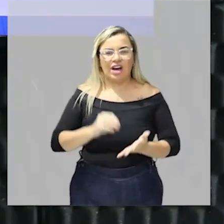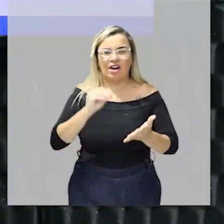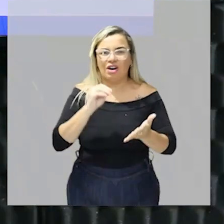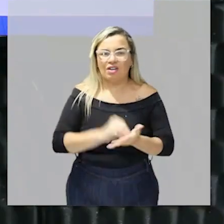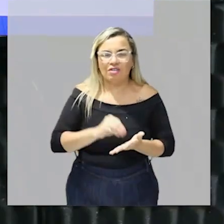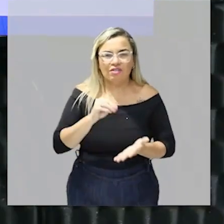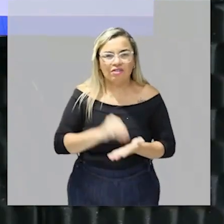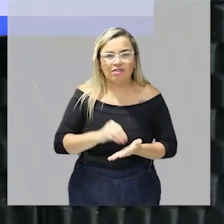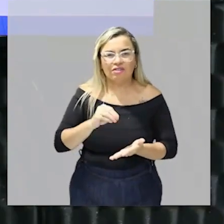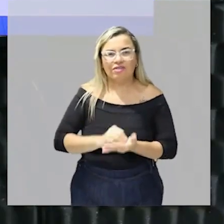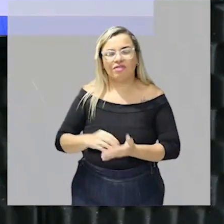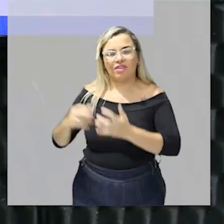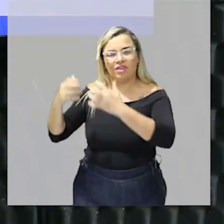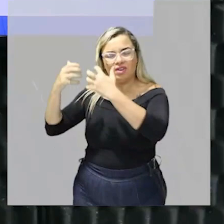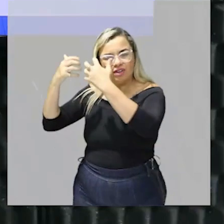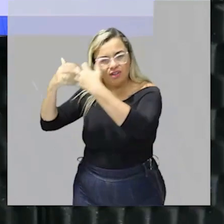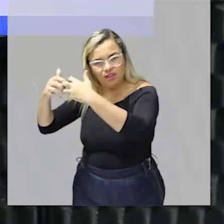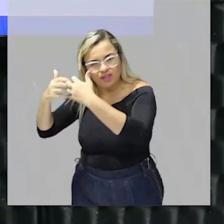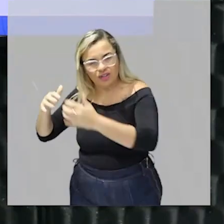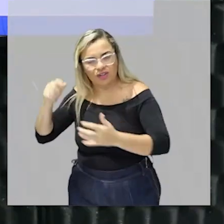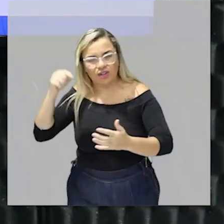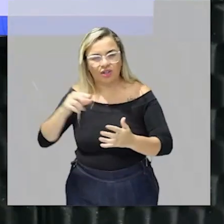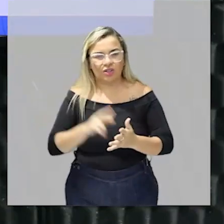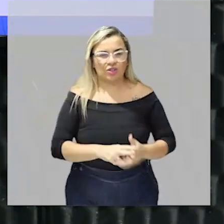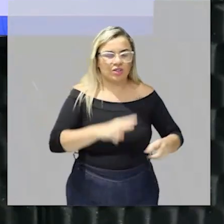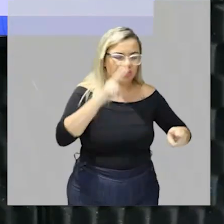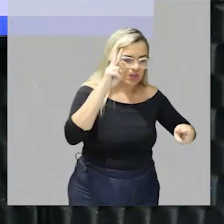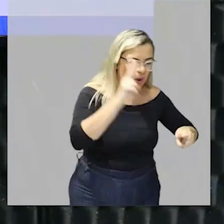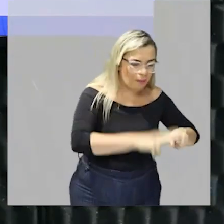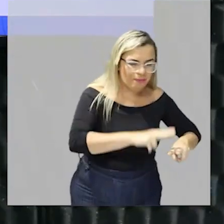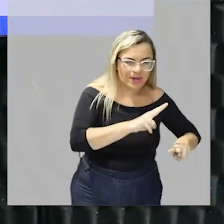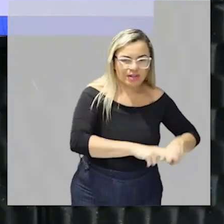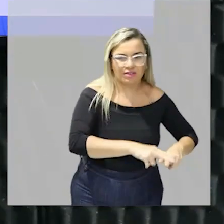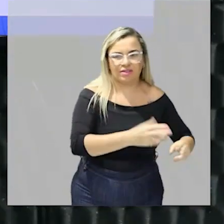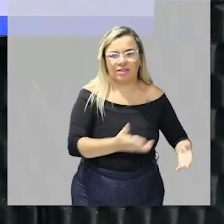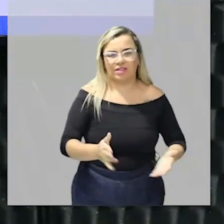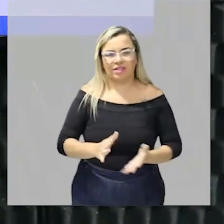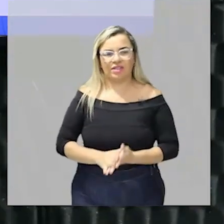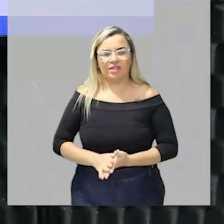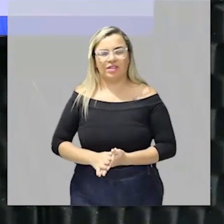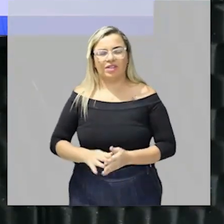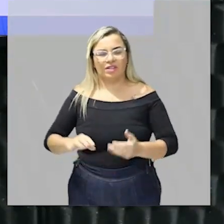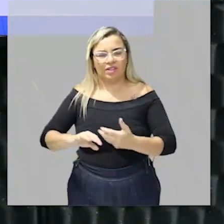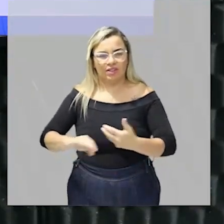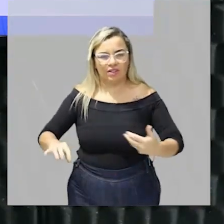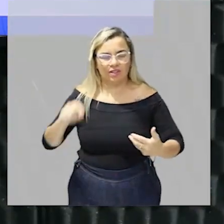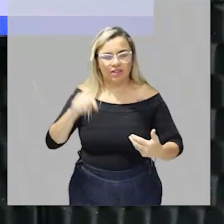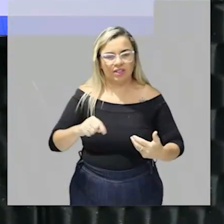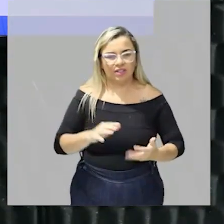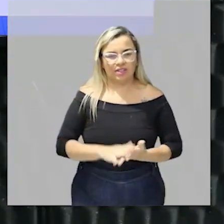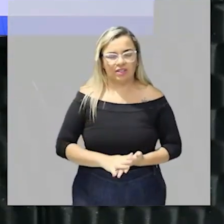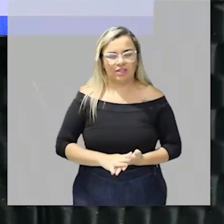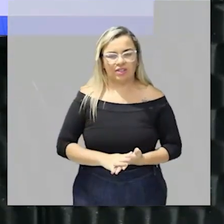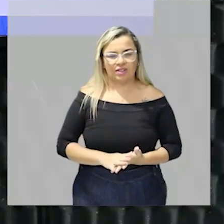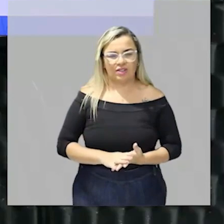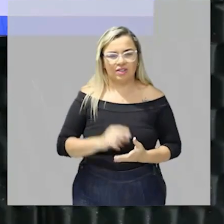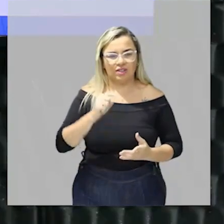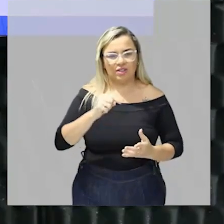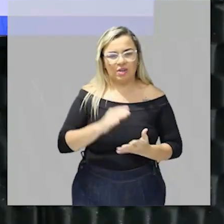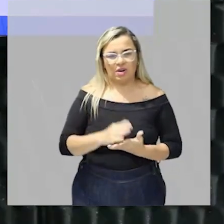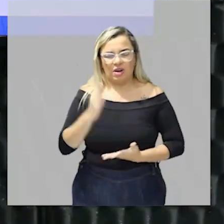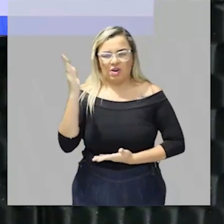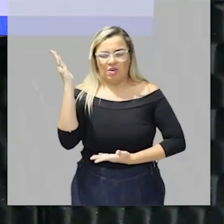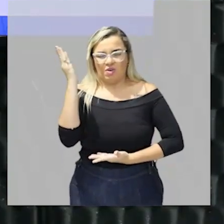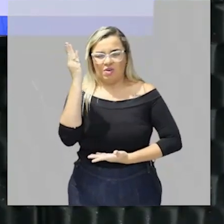quem está lá, dos prisioneiros, dos detentos, que ele confina, que provoca uma crueldade, olha só, o